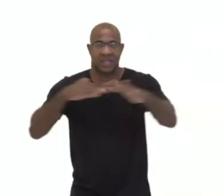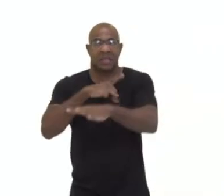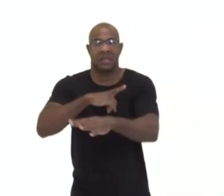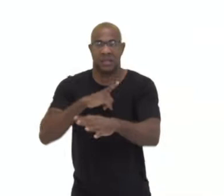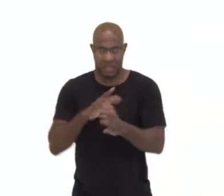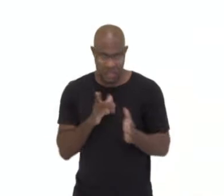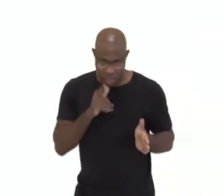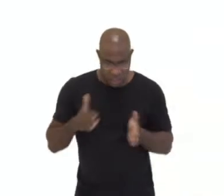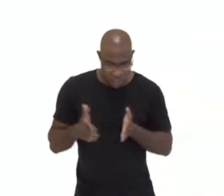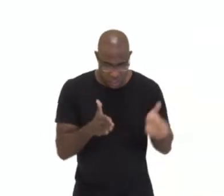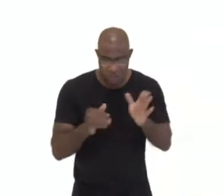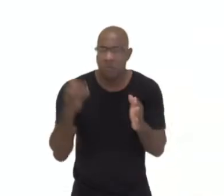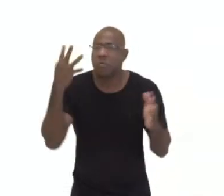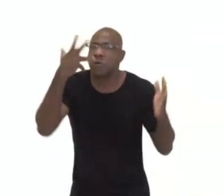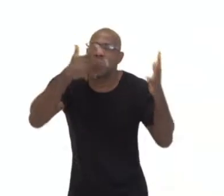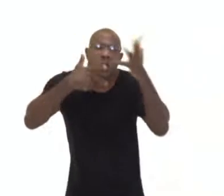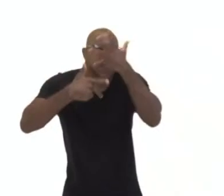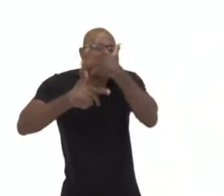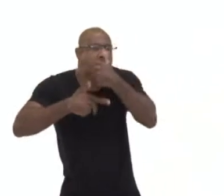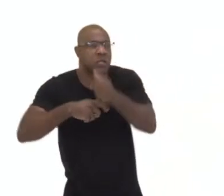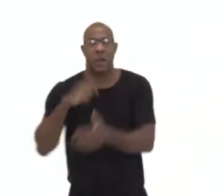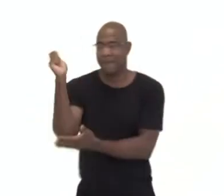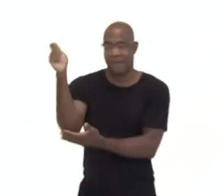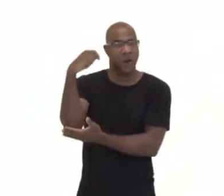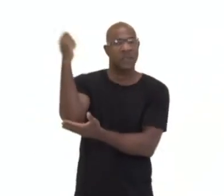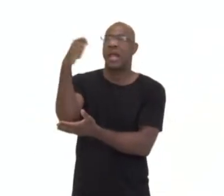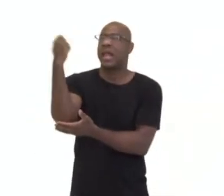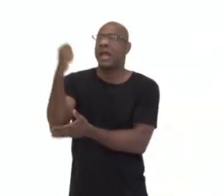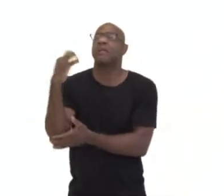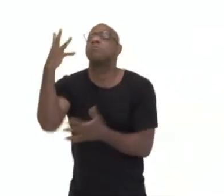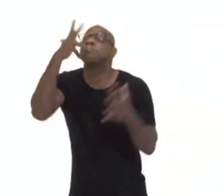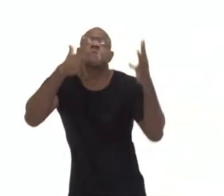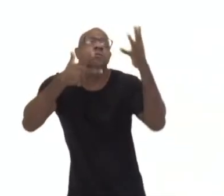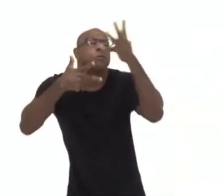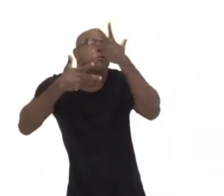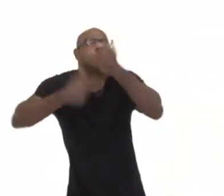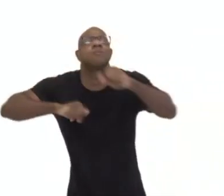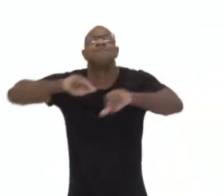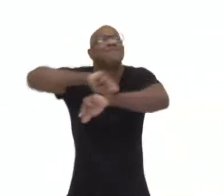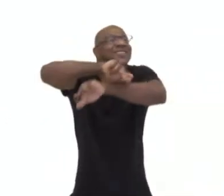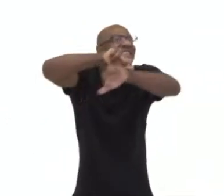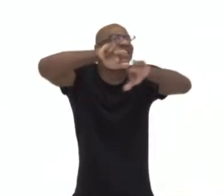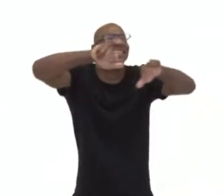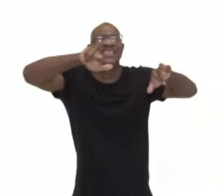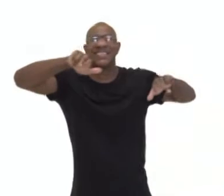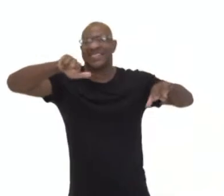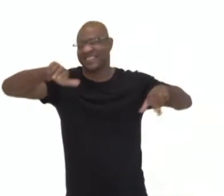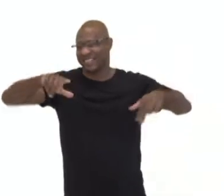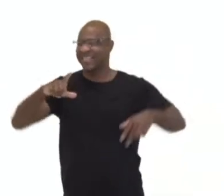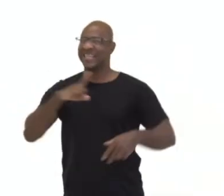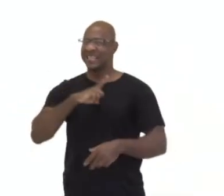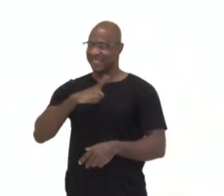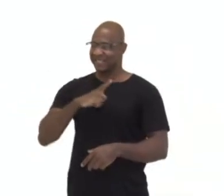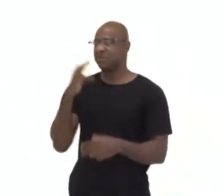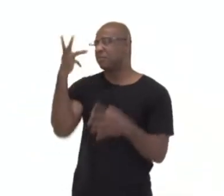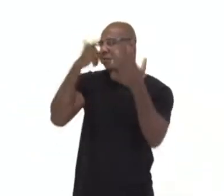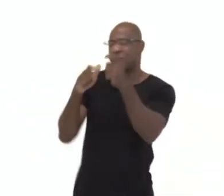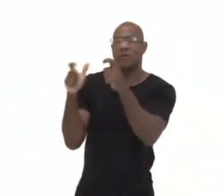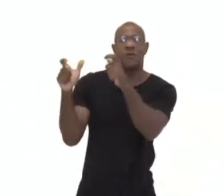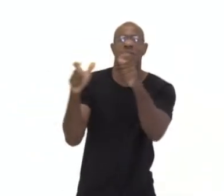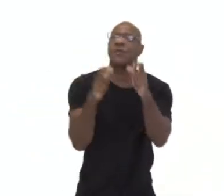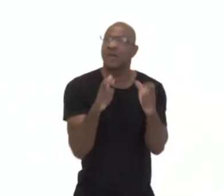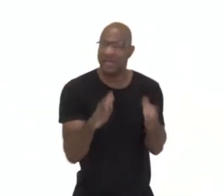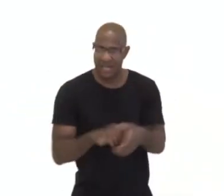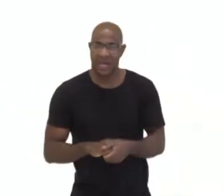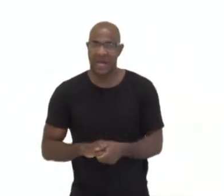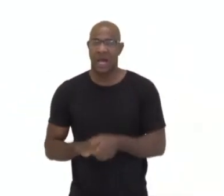bela. Porto Alegre exagera, esparrama-se ao longo de vários que, de lambuja, se transforma num